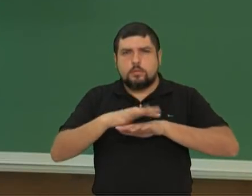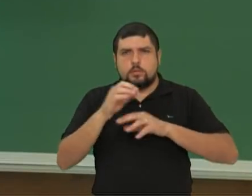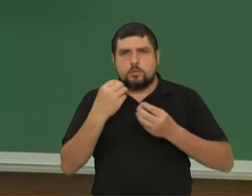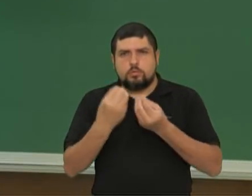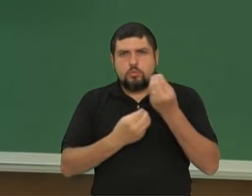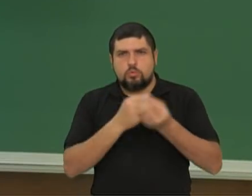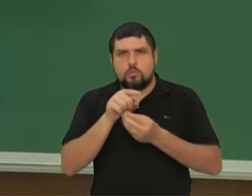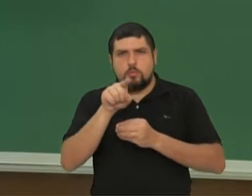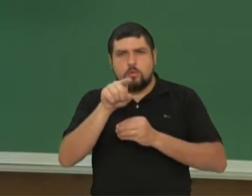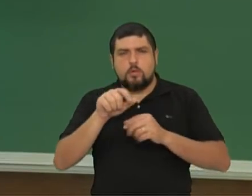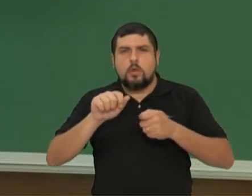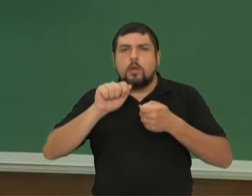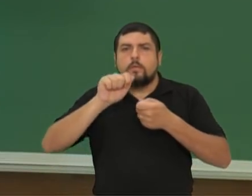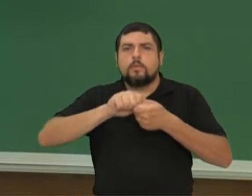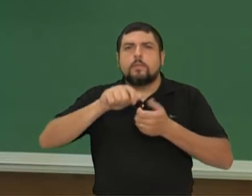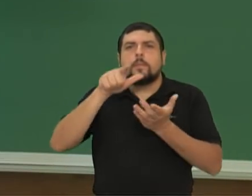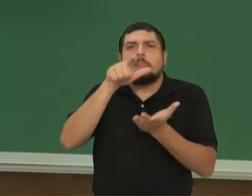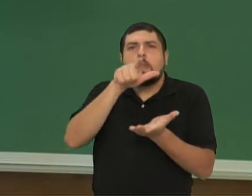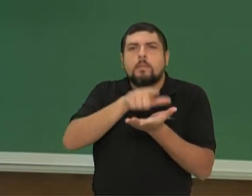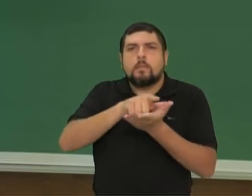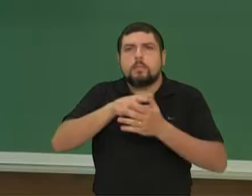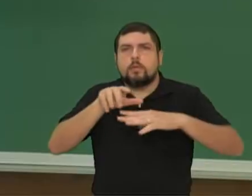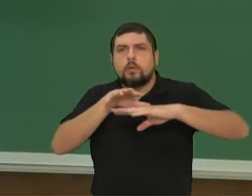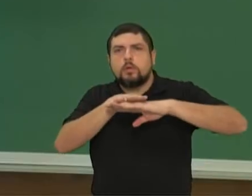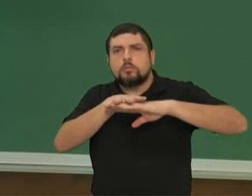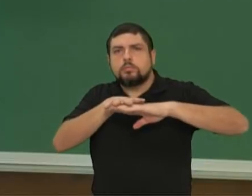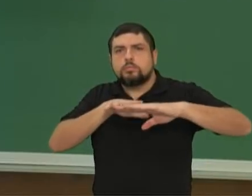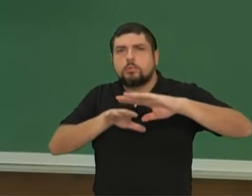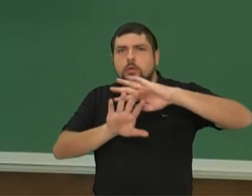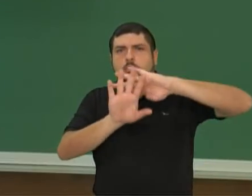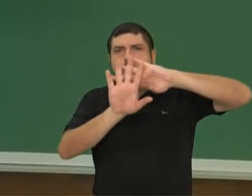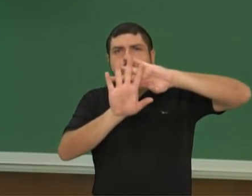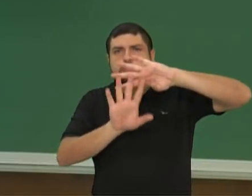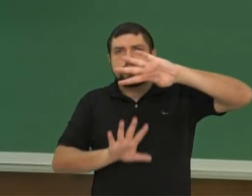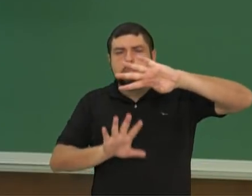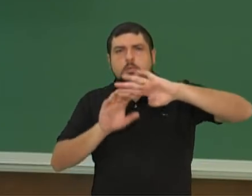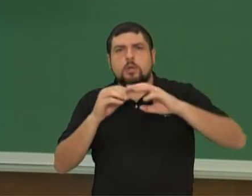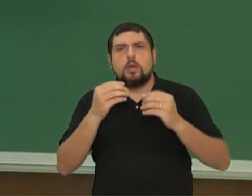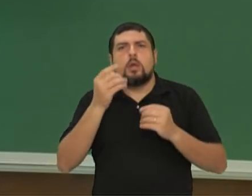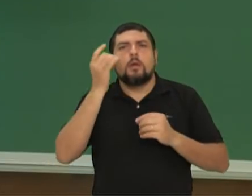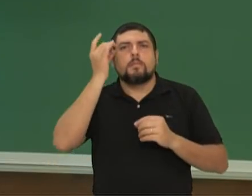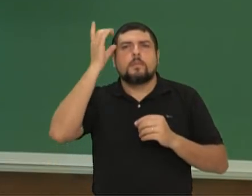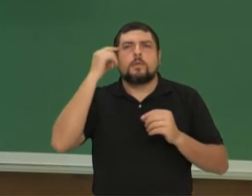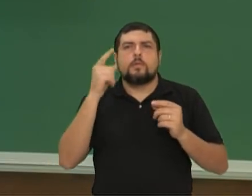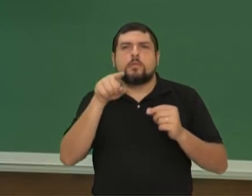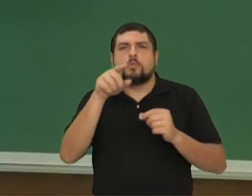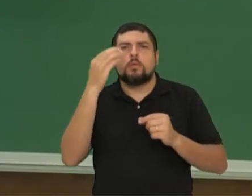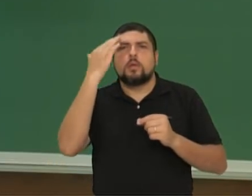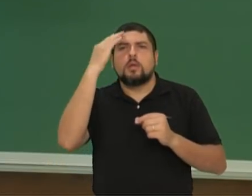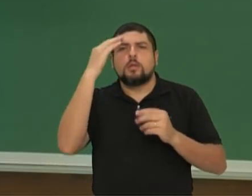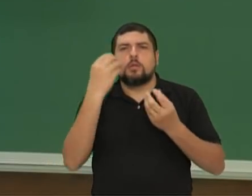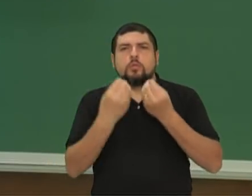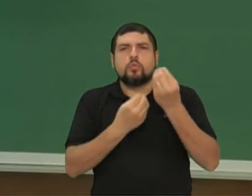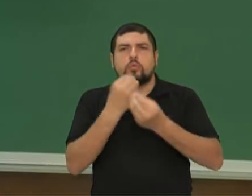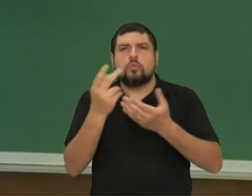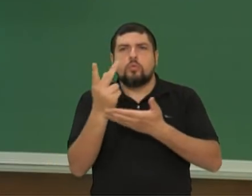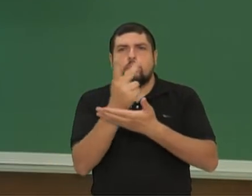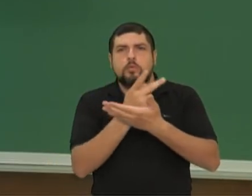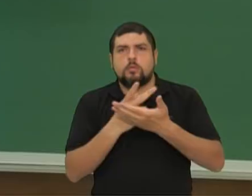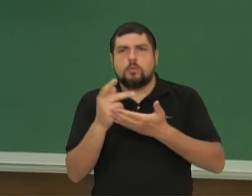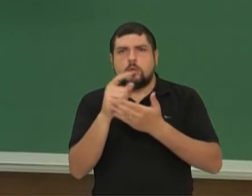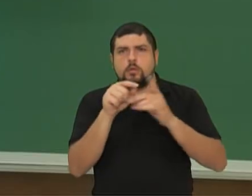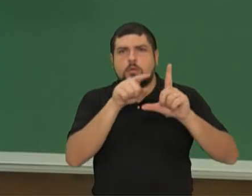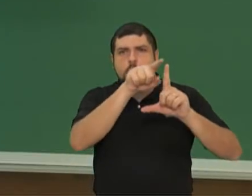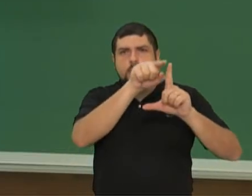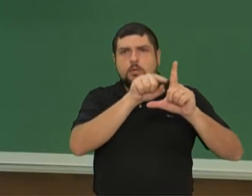você fazer em papel quadriculado. Isso ajuda para você entender a proporção do desenho, do comportamento